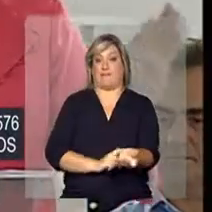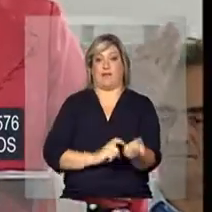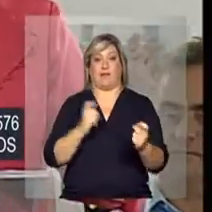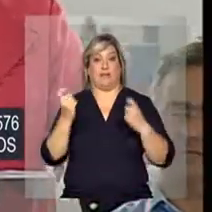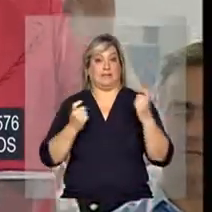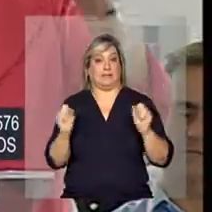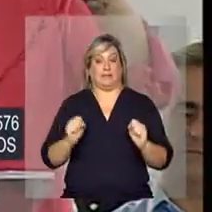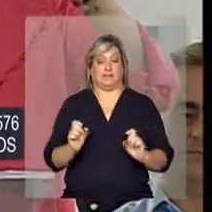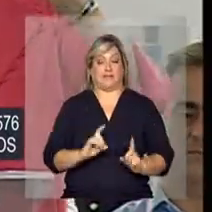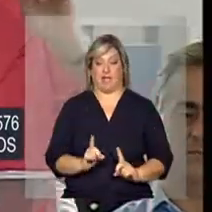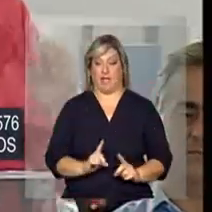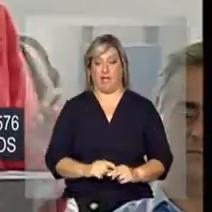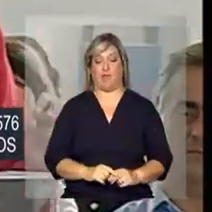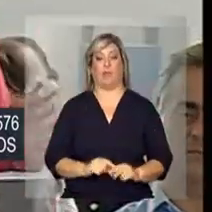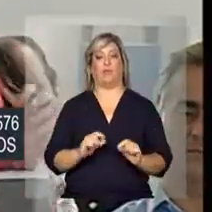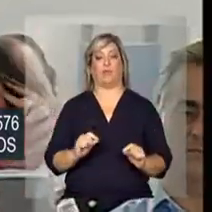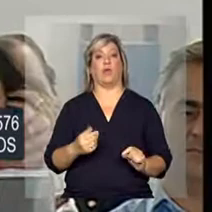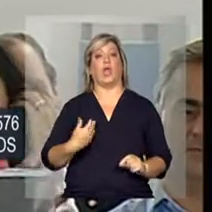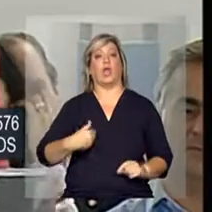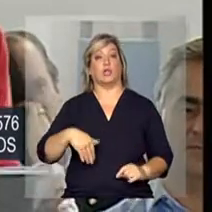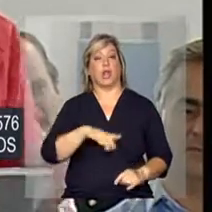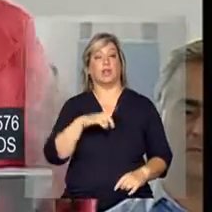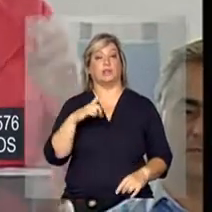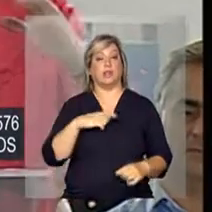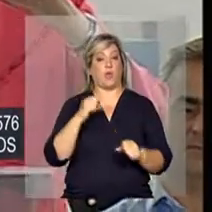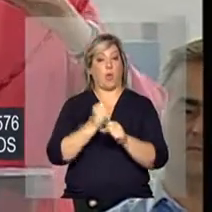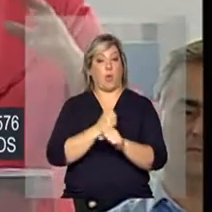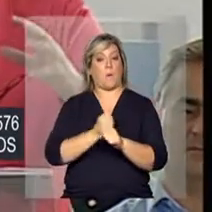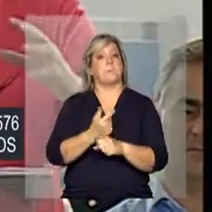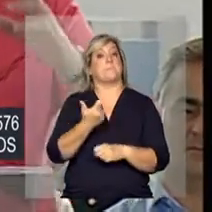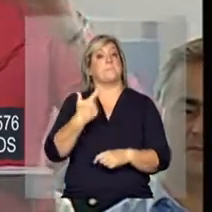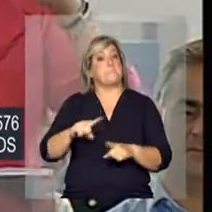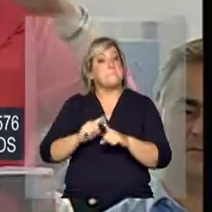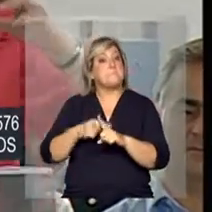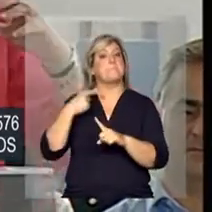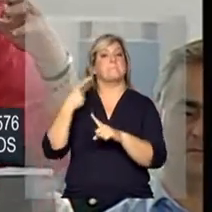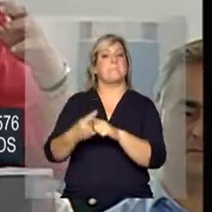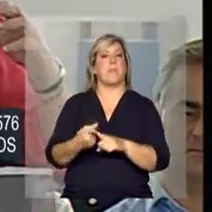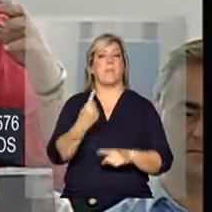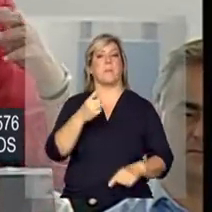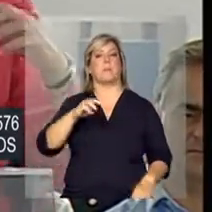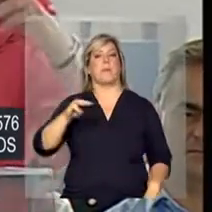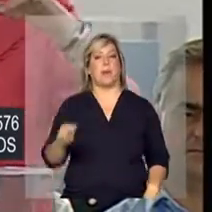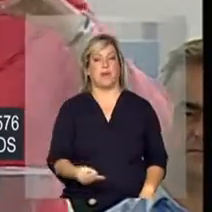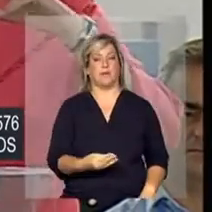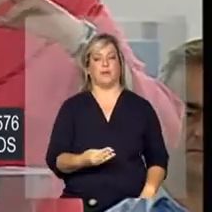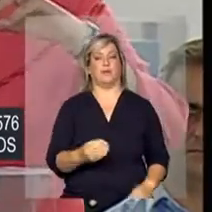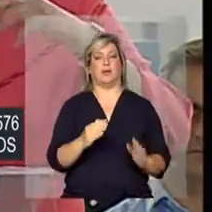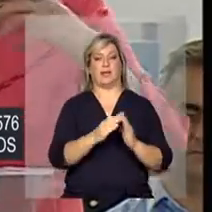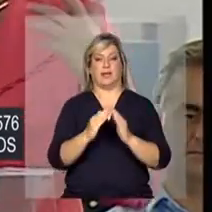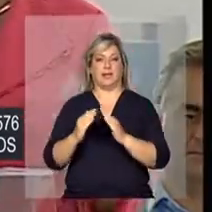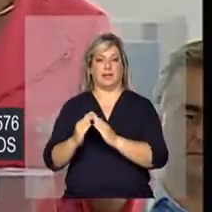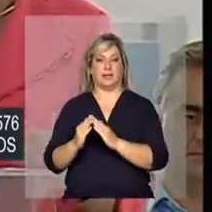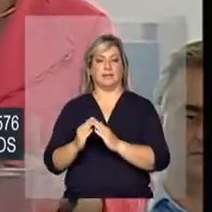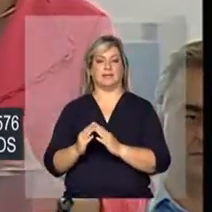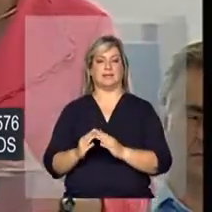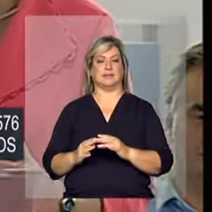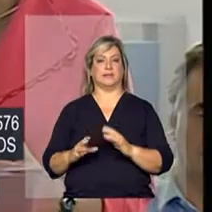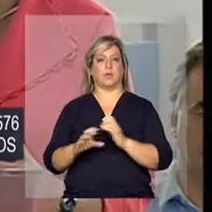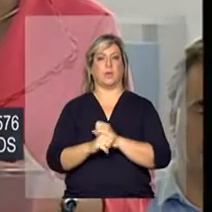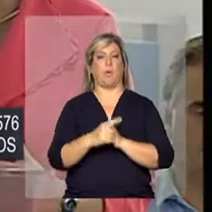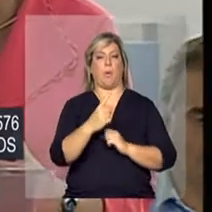nem nervosa. Nós estamos construindo agora mais 1 milhão, em torno de